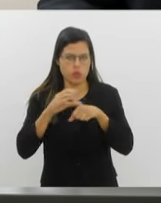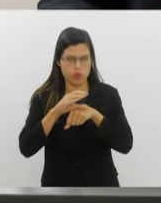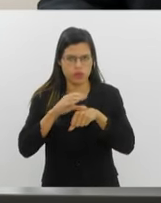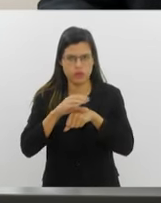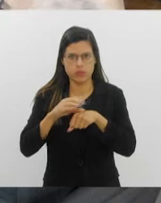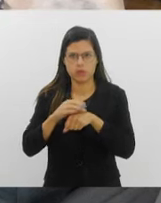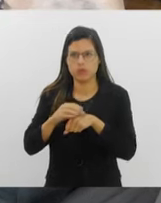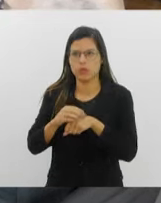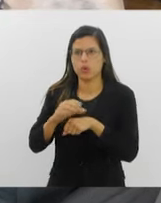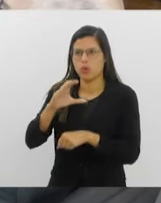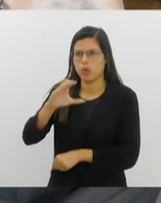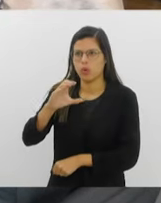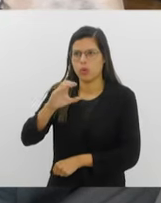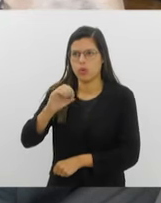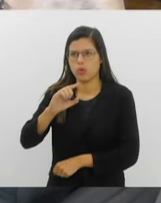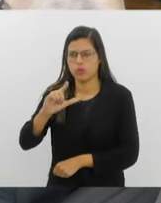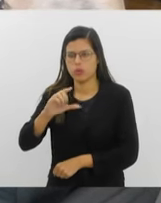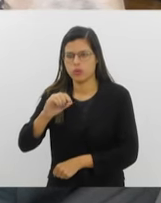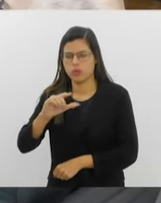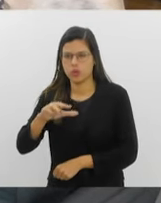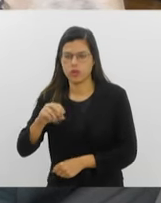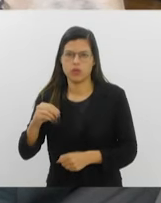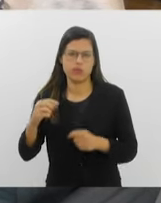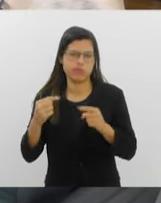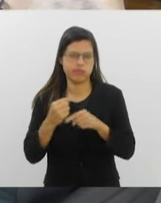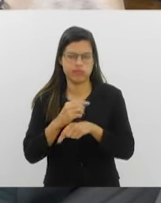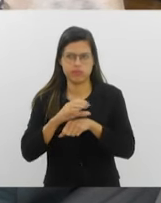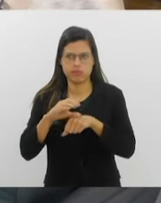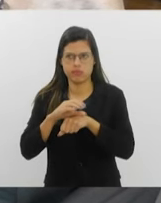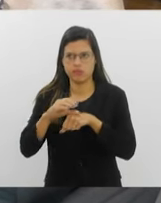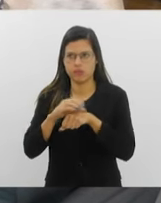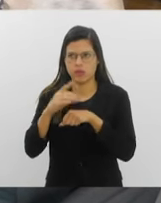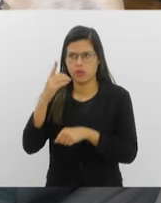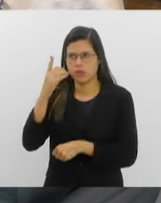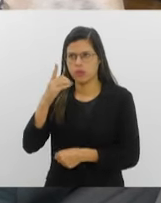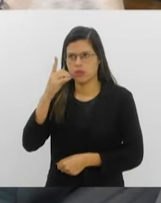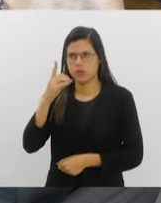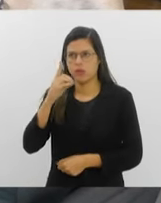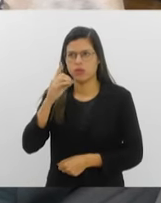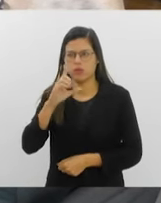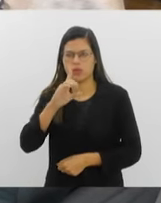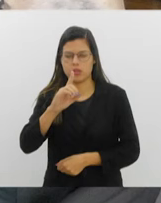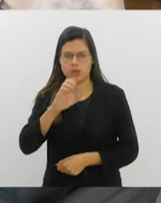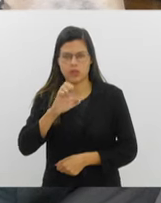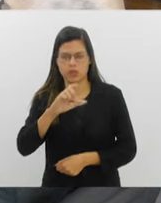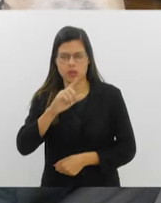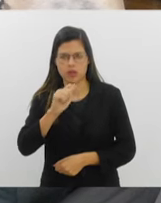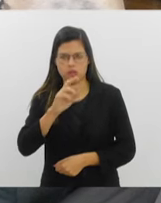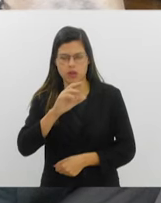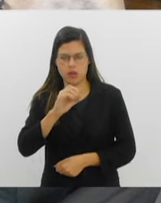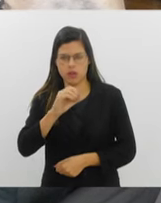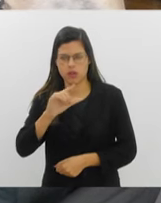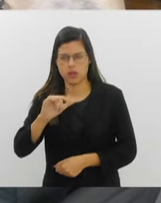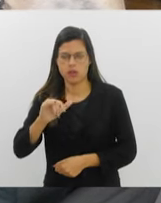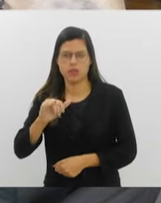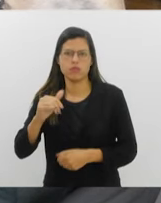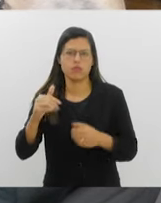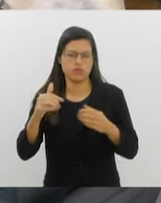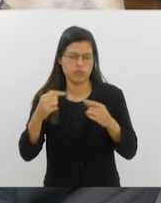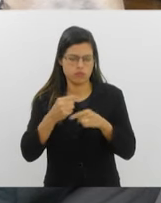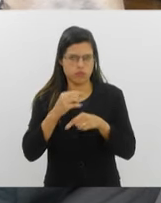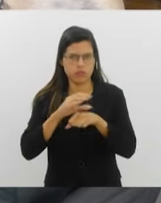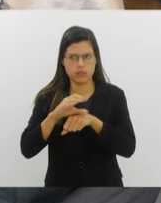Pela inconstitucionalidade. Deputado Guilherme Dell'Aroglia. Pela constitucionalidade. Deputada